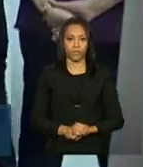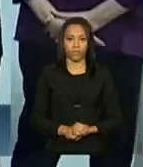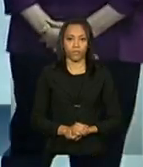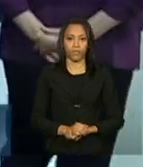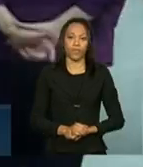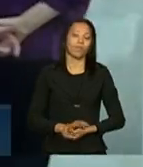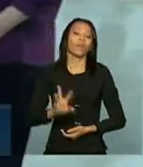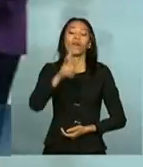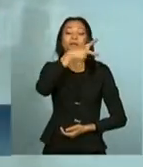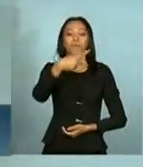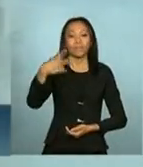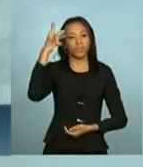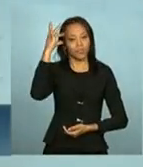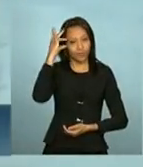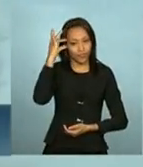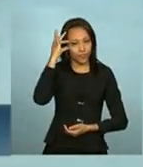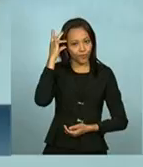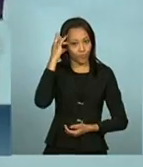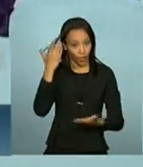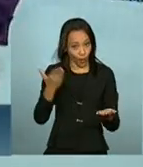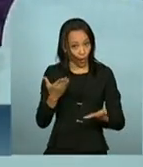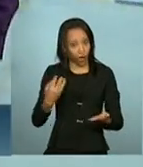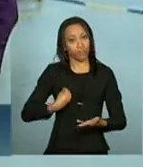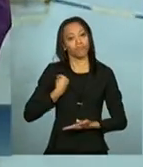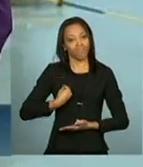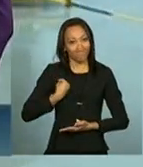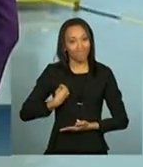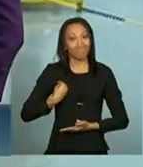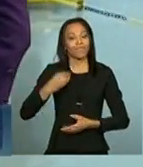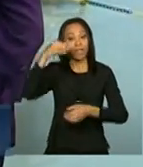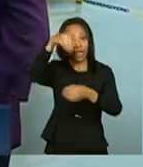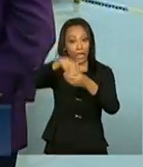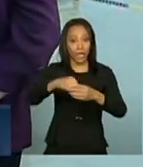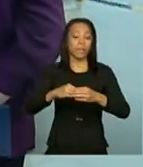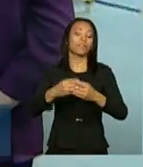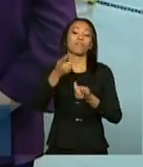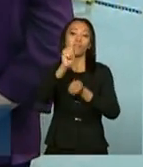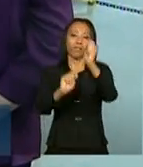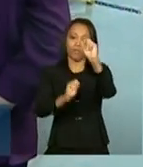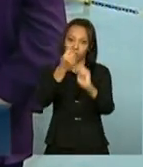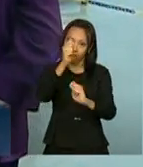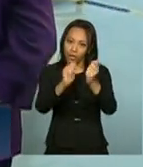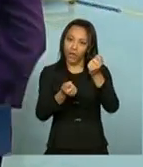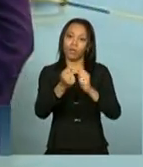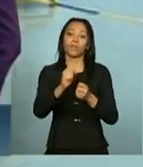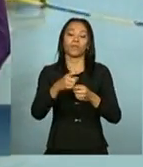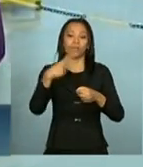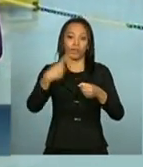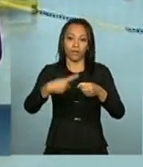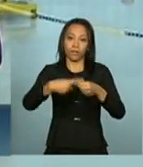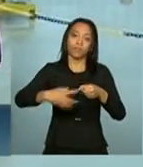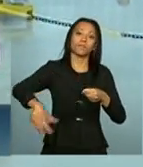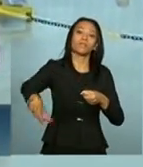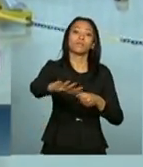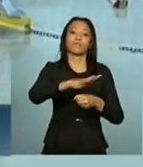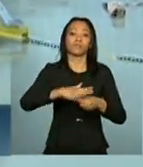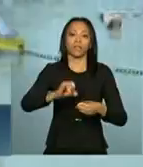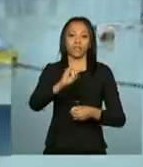A presidenta Dilma Rousseff, então, está na fábrica da Baltô, em Itajubá, Minas